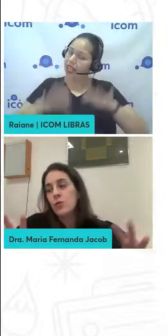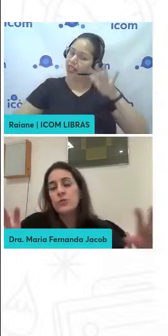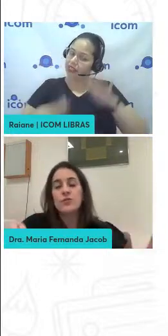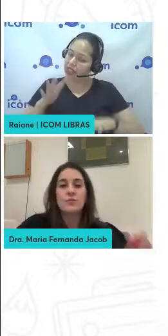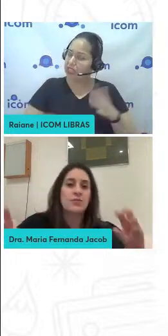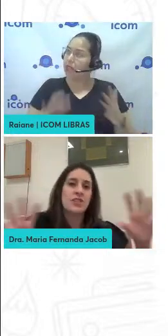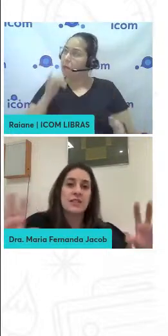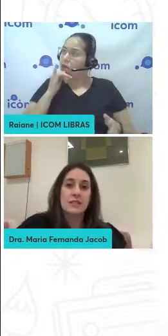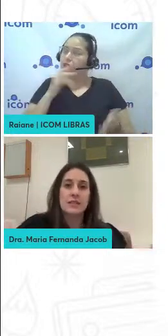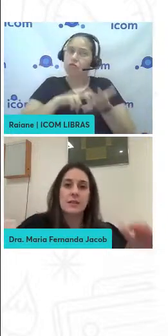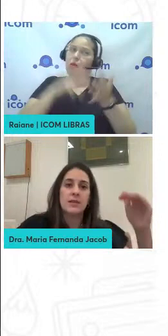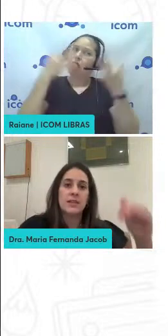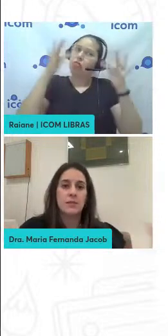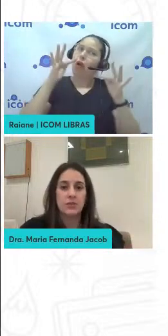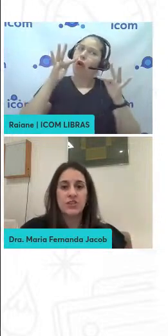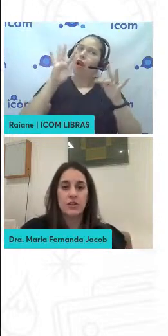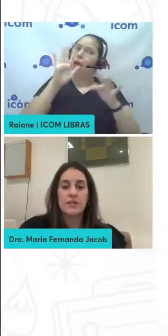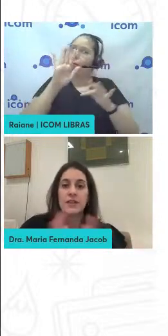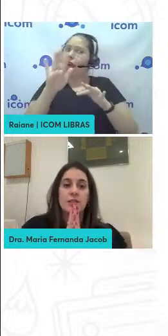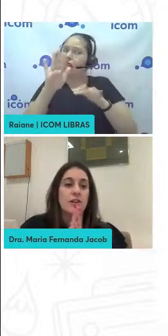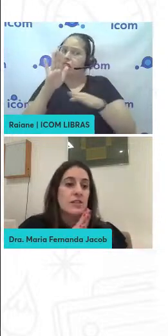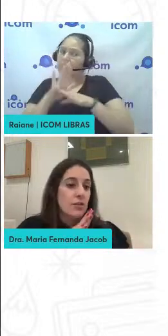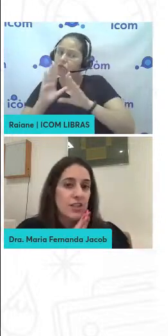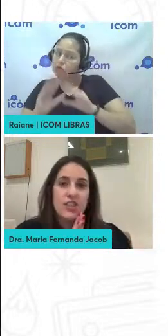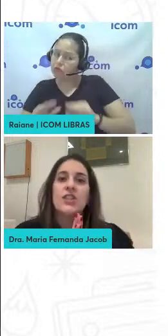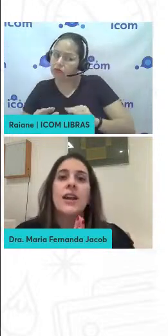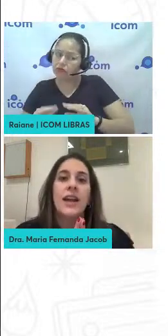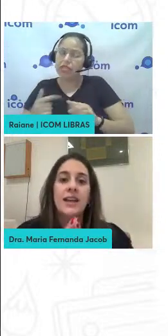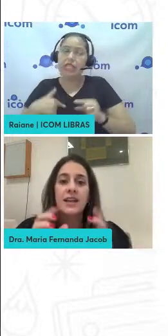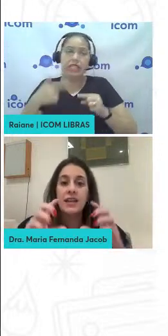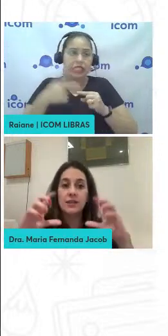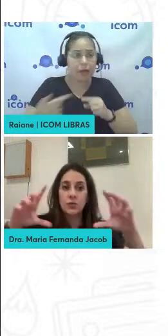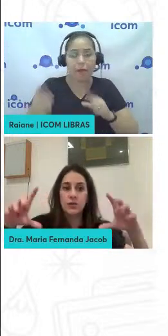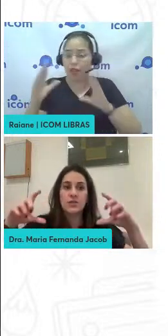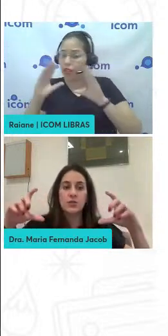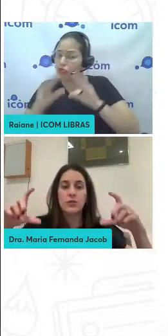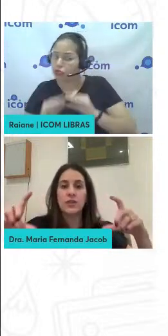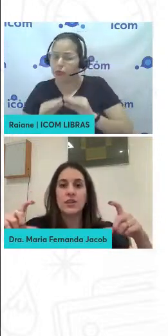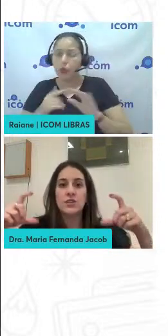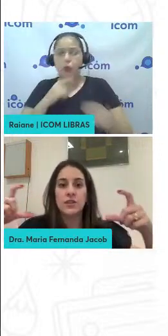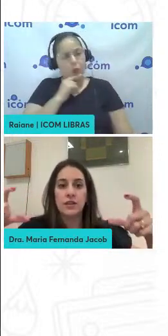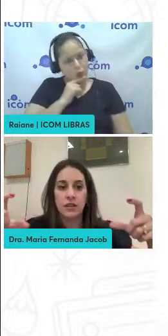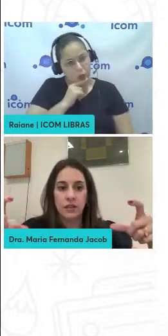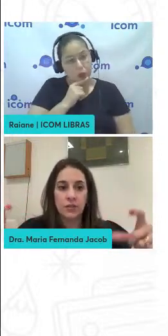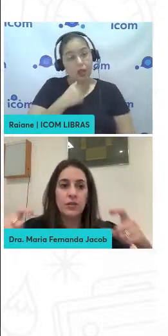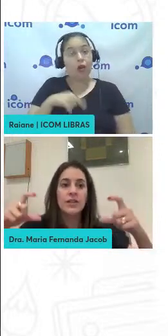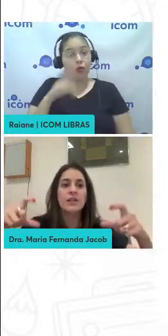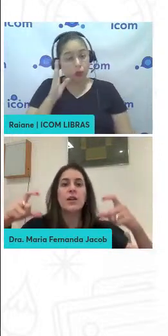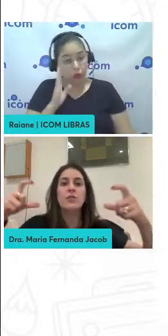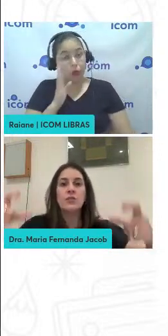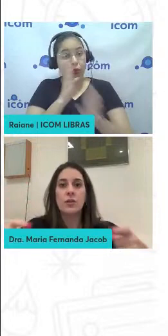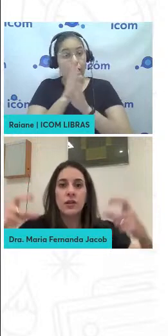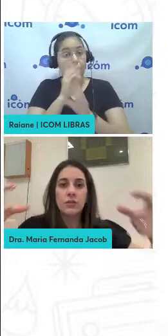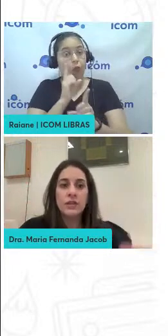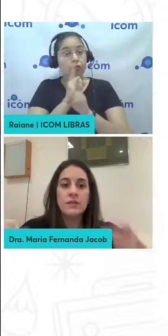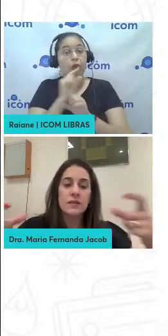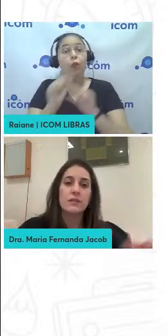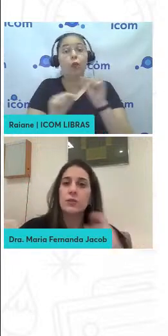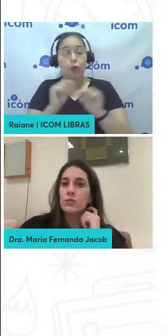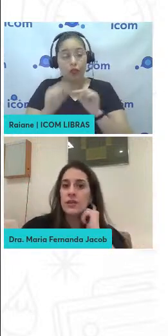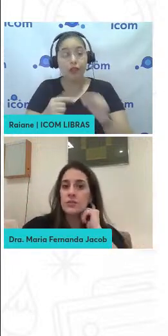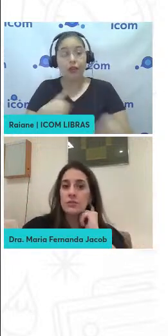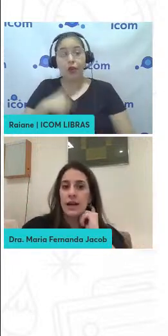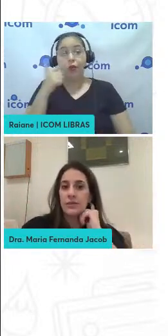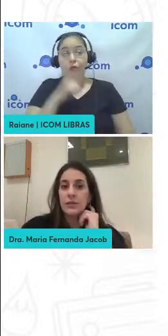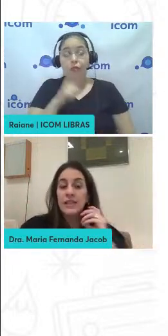dia ou alguns dias da semana a minha dor chegou a 0. Nossa, é o que a gente quer. Então, com isso eu estou identificando que eu estou